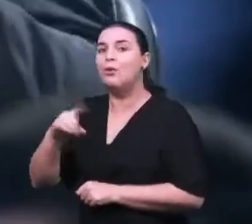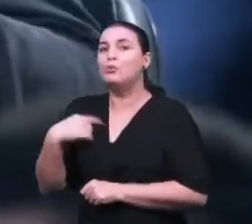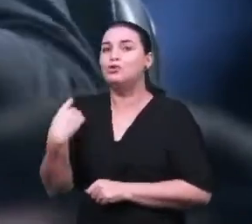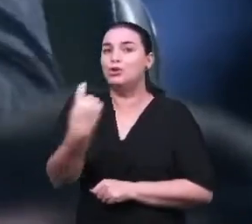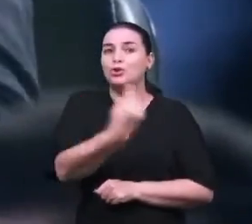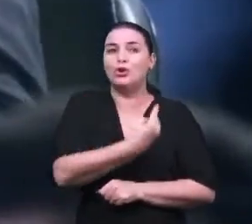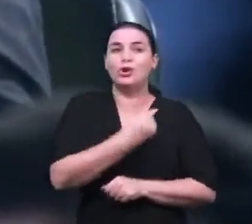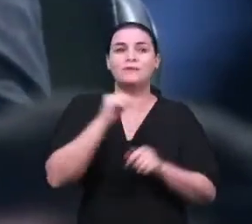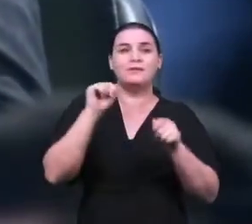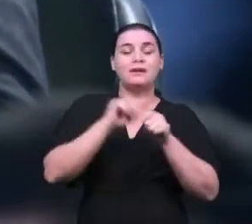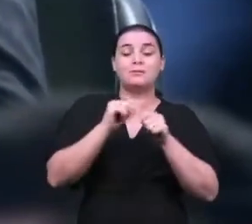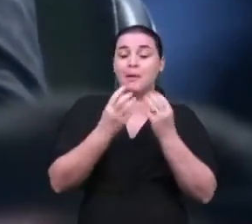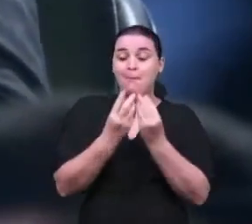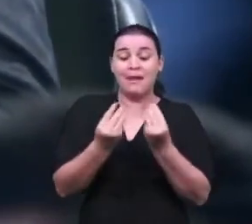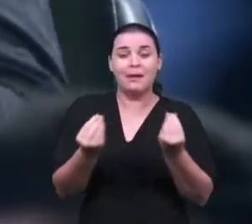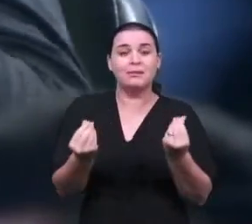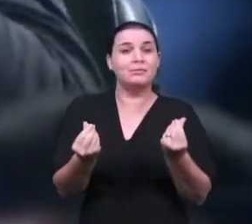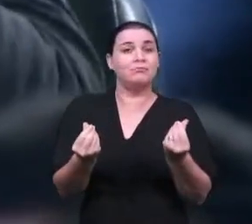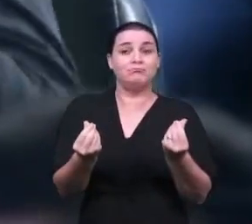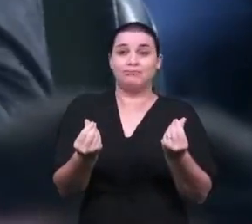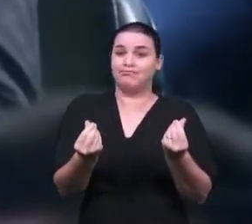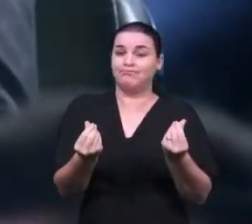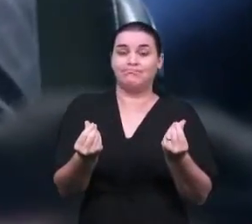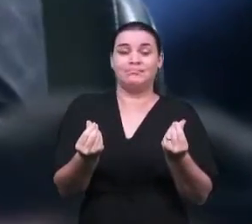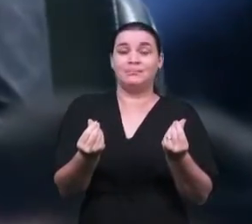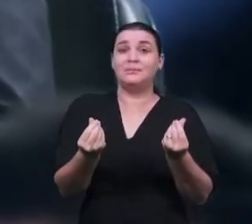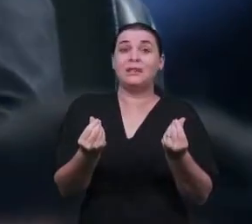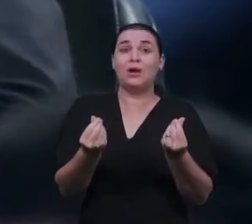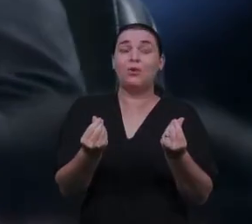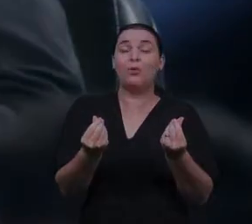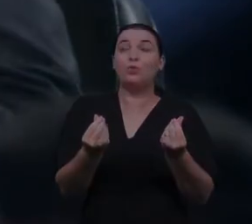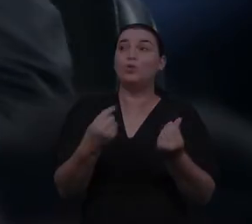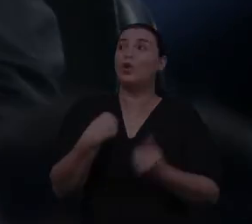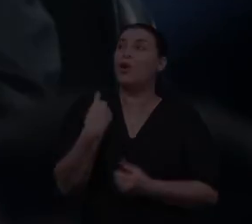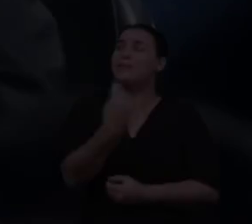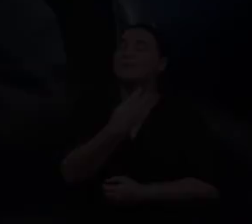fizemos para merecermos. Então isso gera temor nos nossos corações.